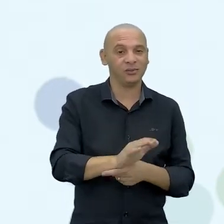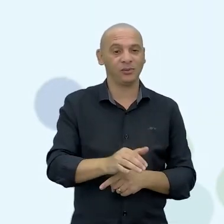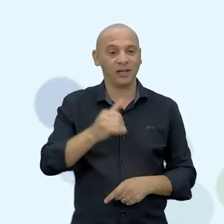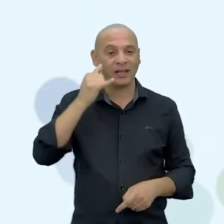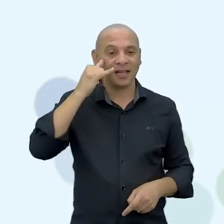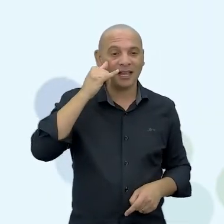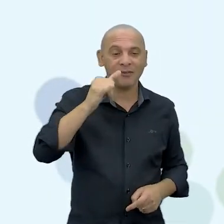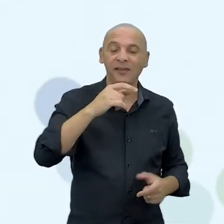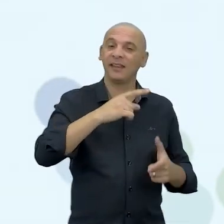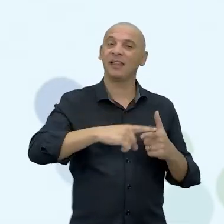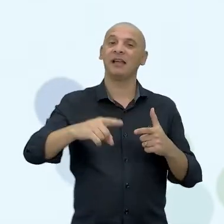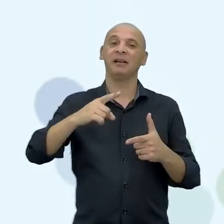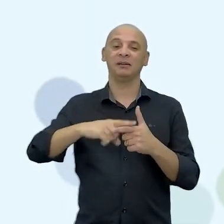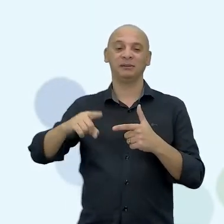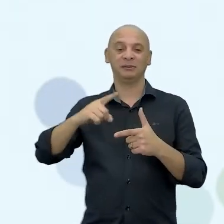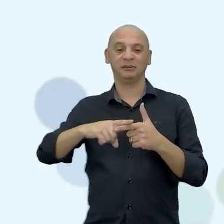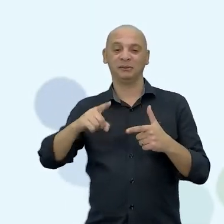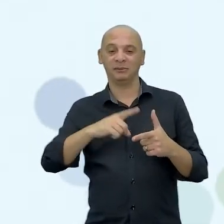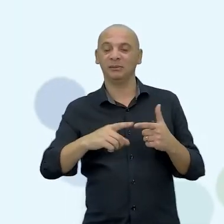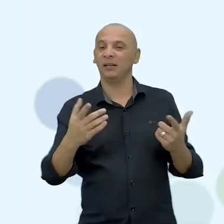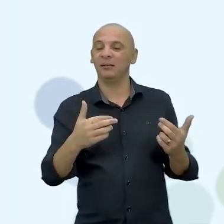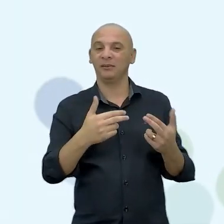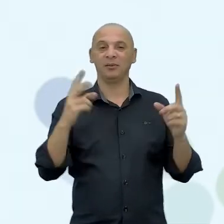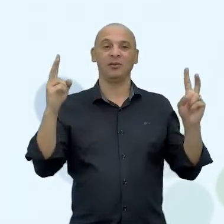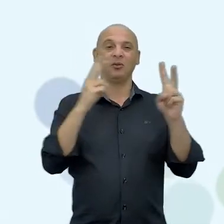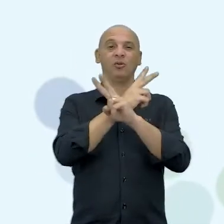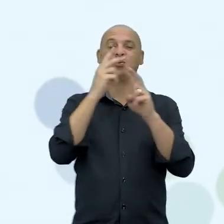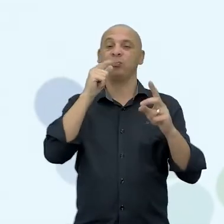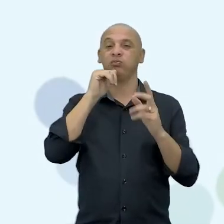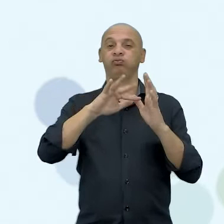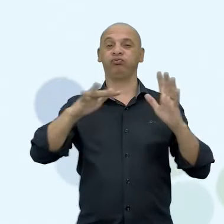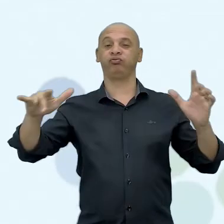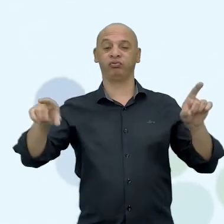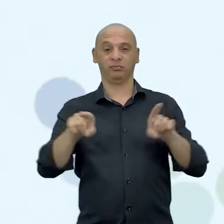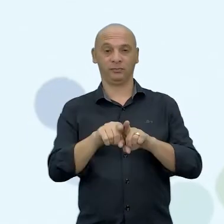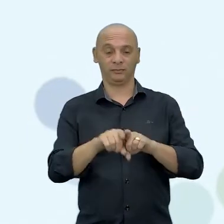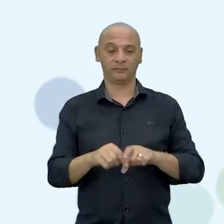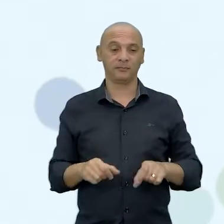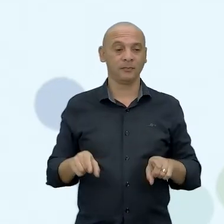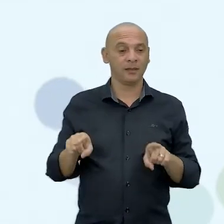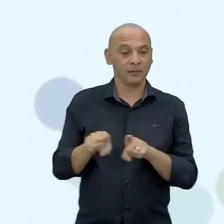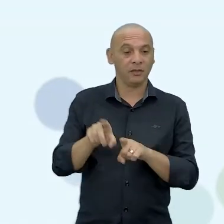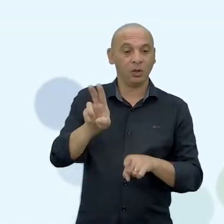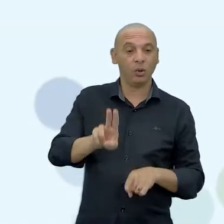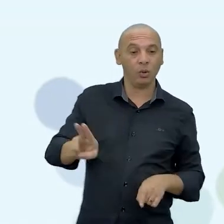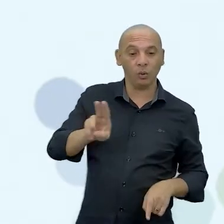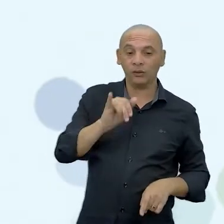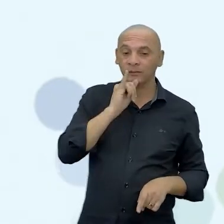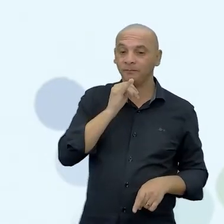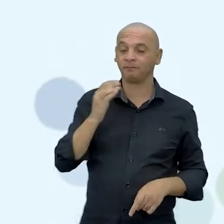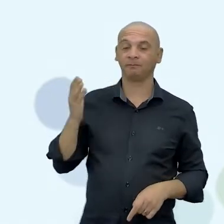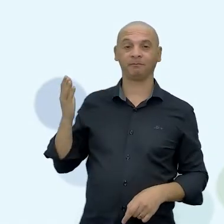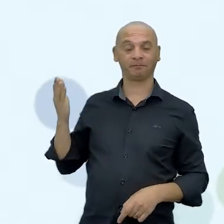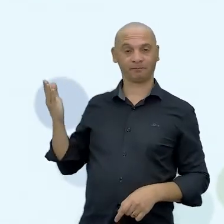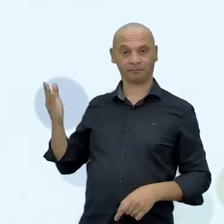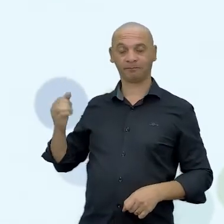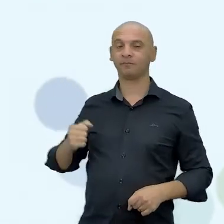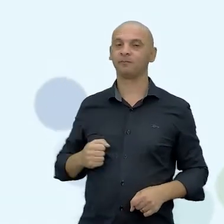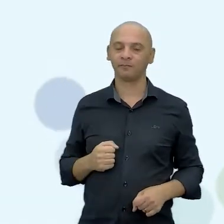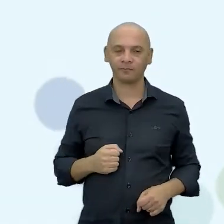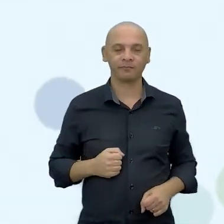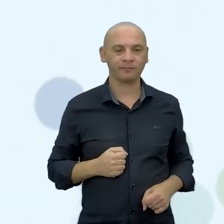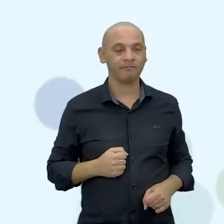efeitos erosivos do vento e da água em grandes campos. Também podemos aí usar outras práticas que são